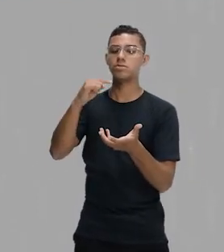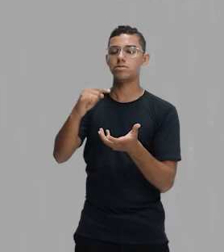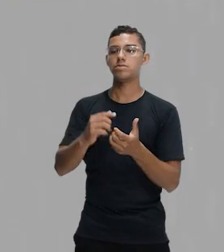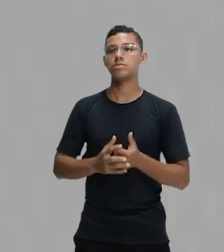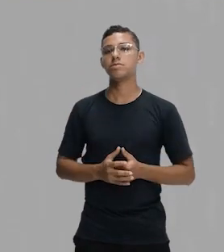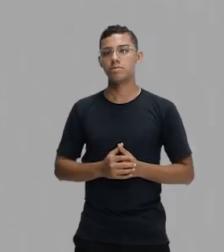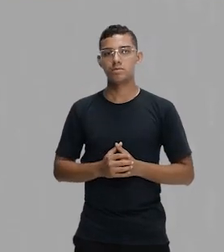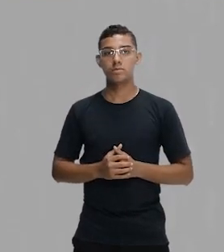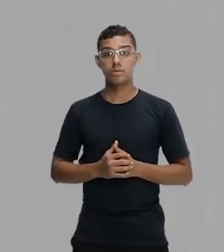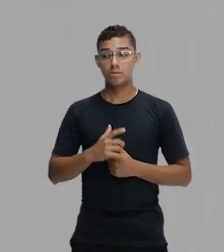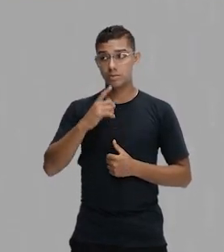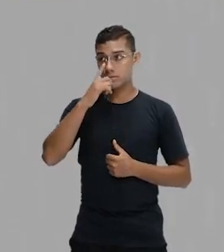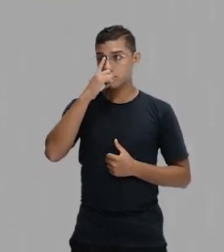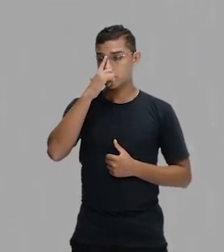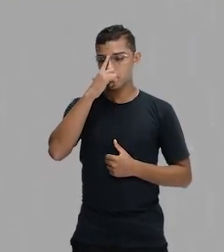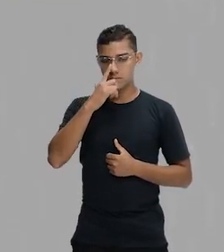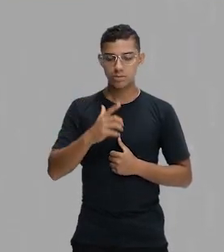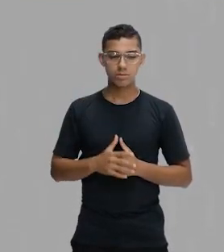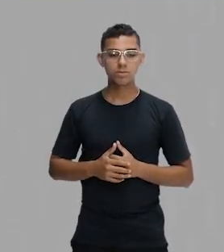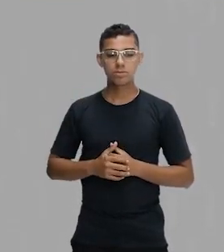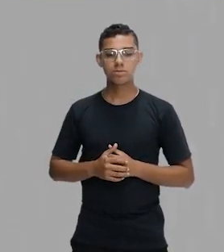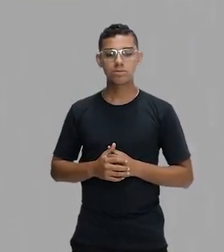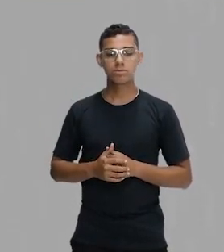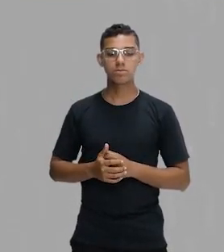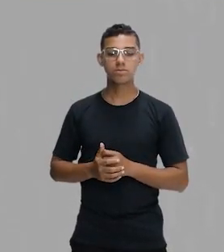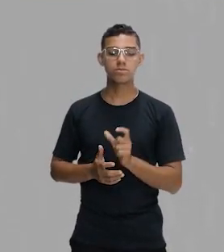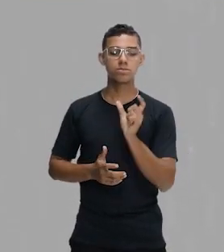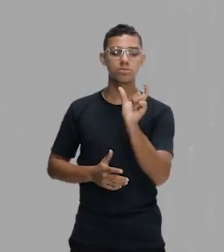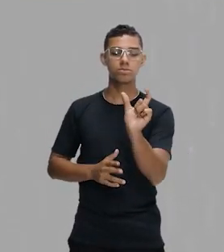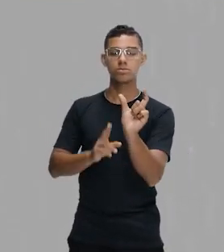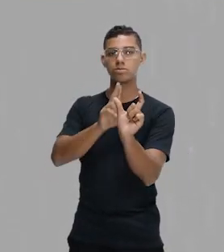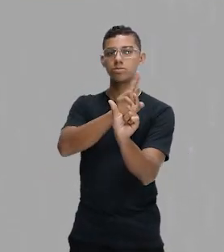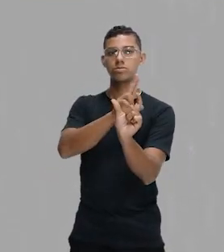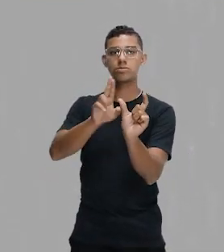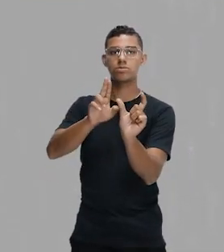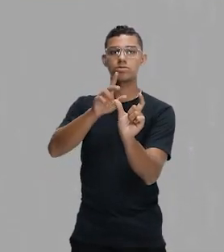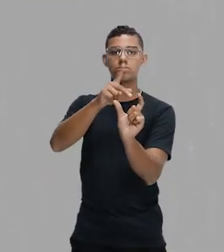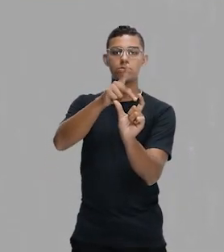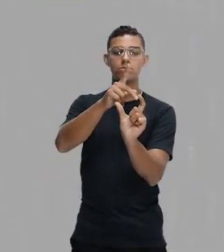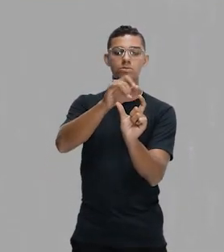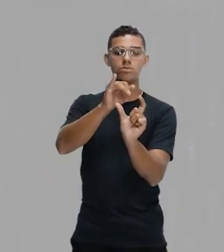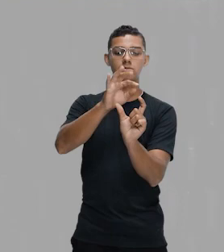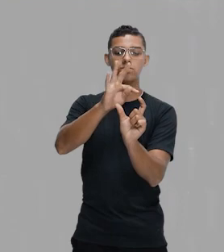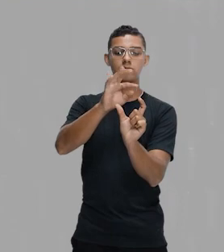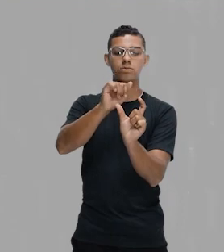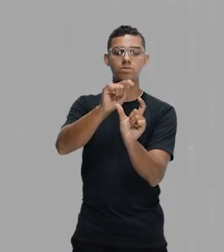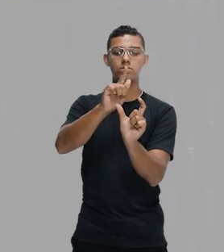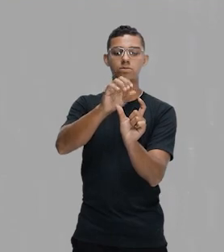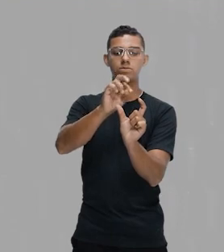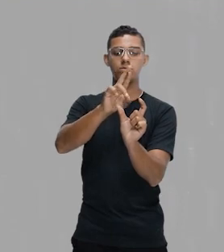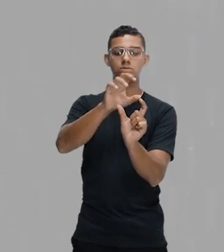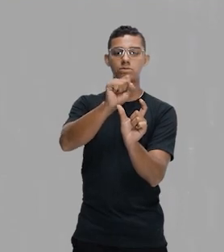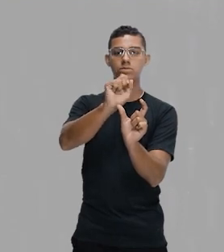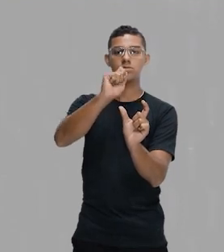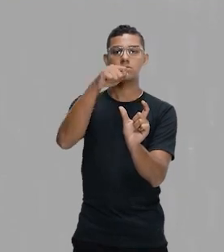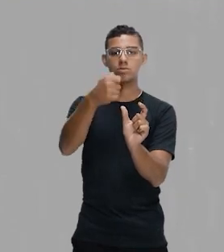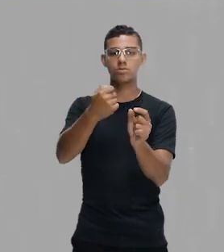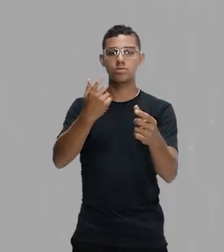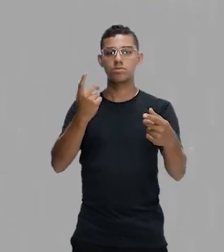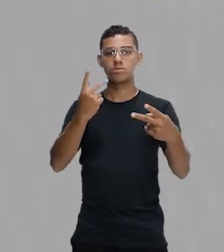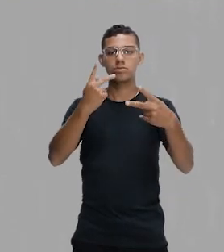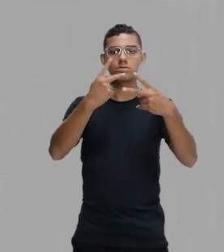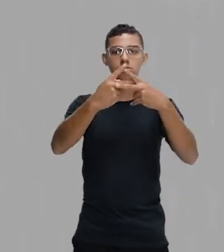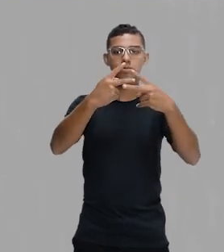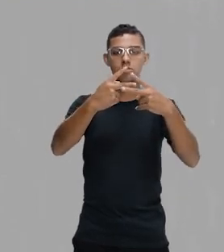Certo? Então, nós temos um nome aqui, para a gente começar, que é o Pitágoras de Samos, né? Que ele viveu aí aproximadamente